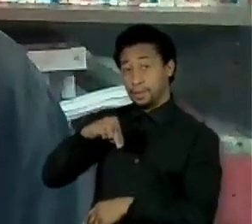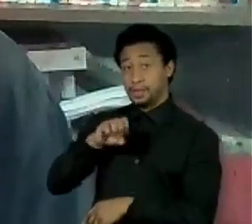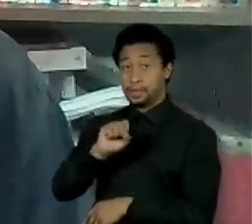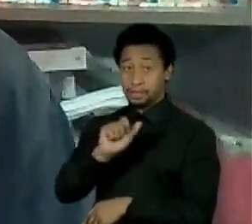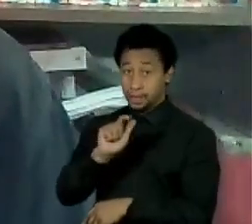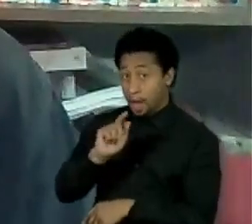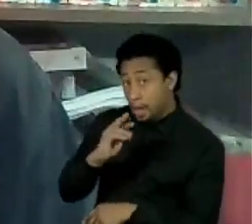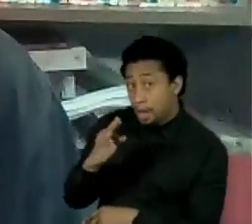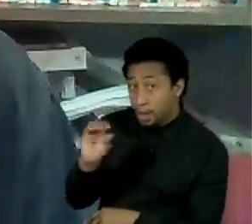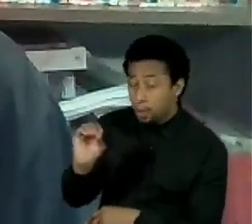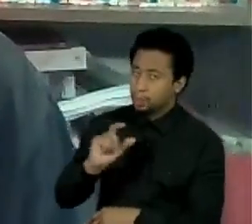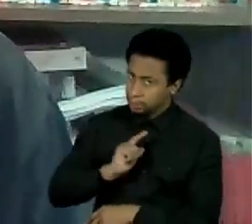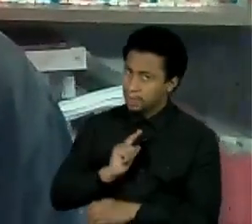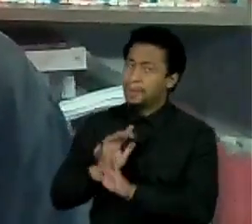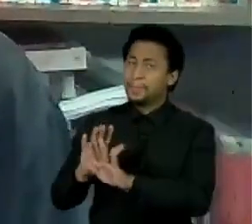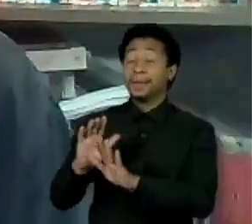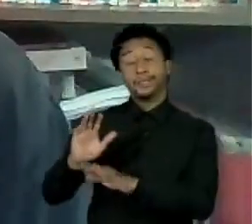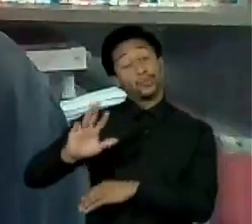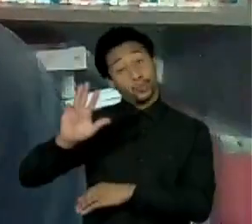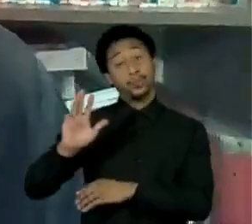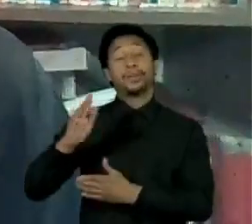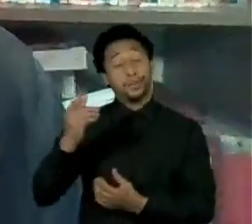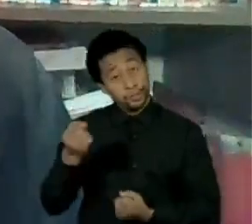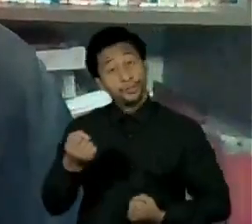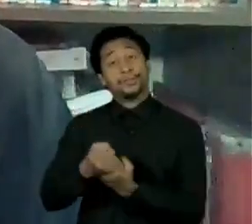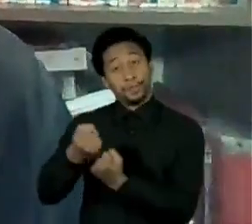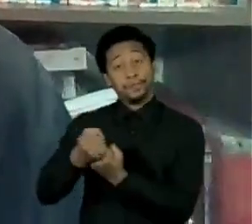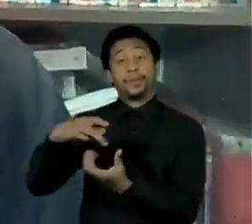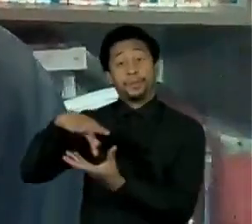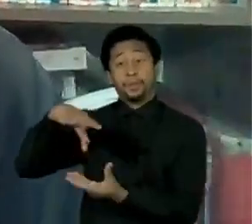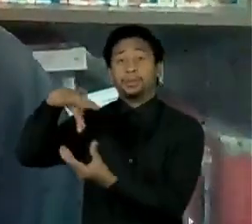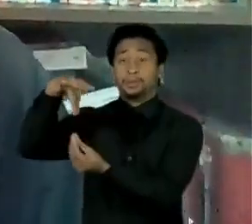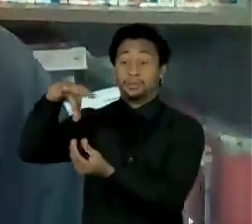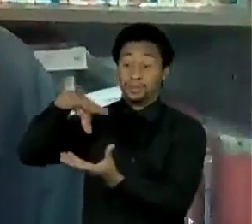que representaria a defesa das instituições democráticas. E a democracia é um valor sagrado.